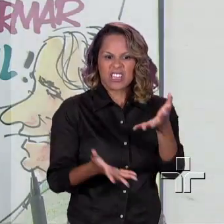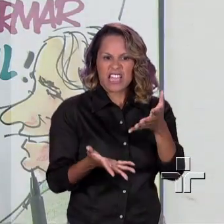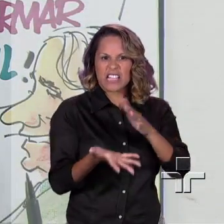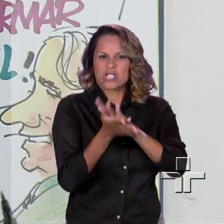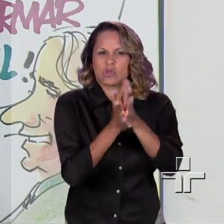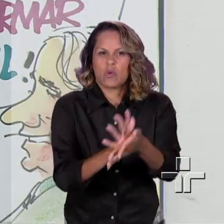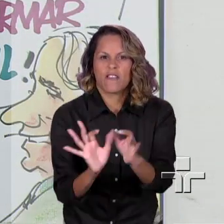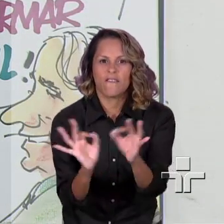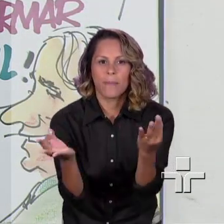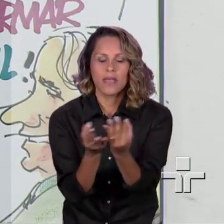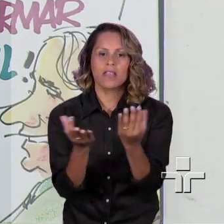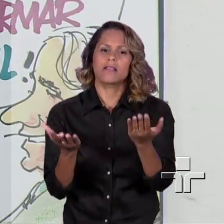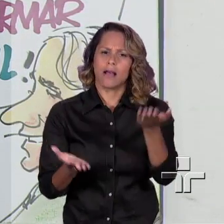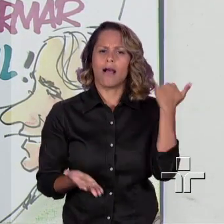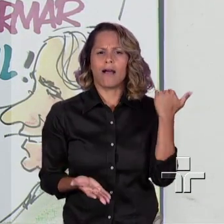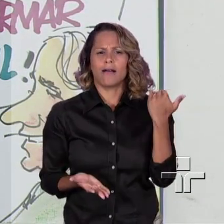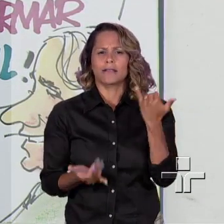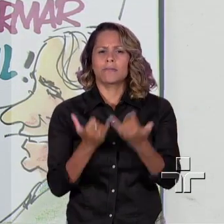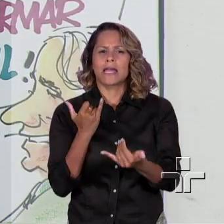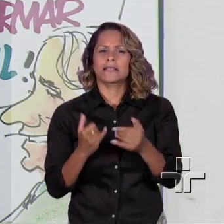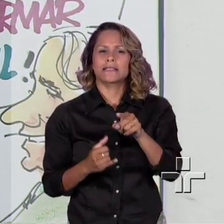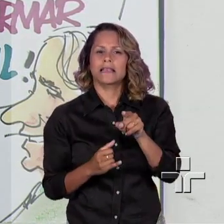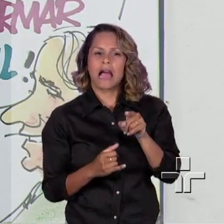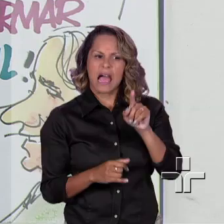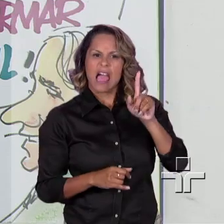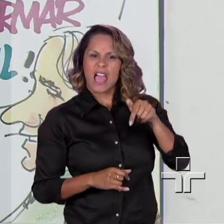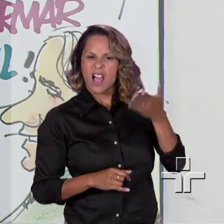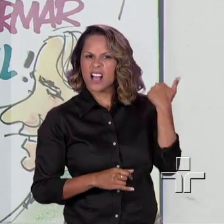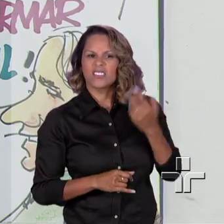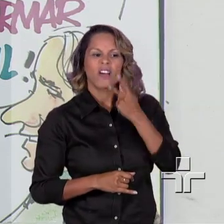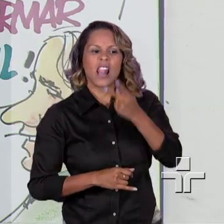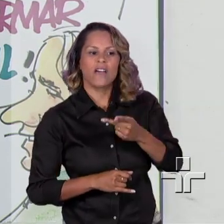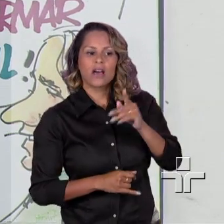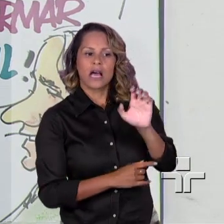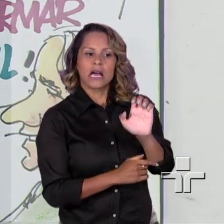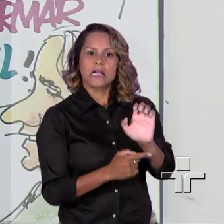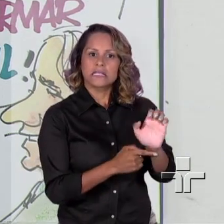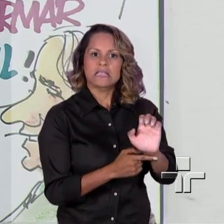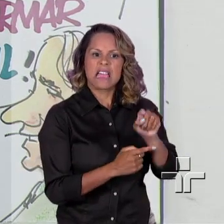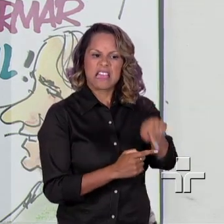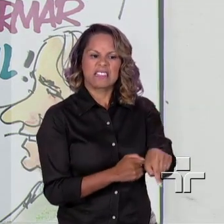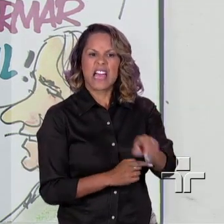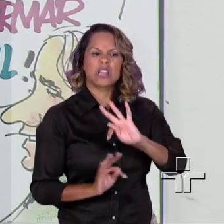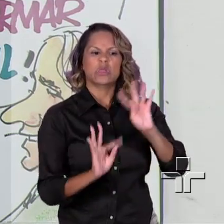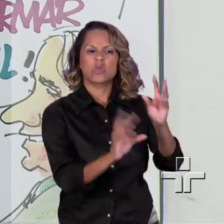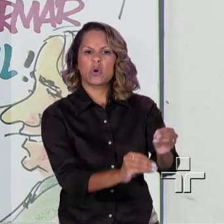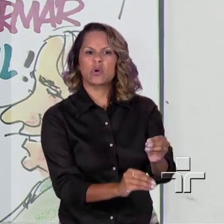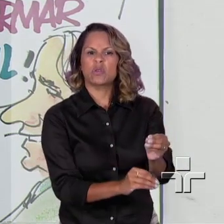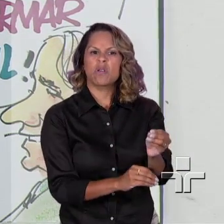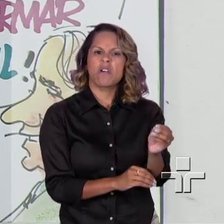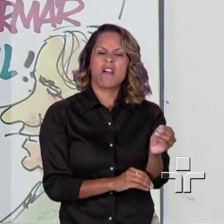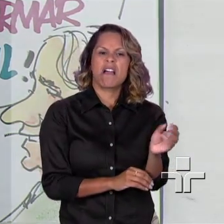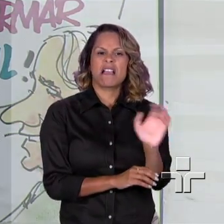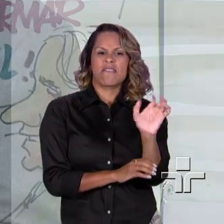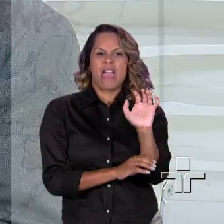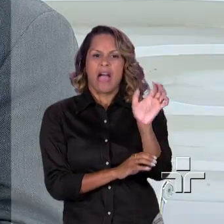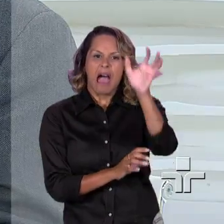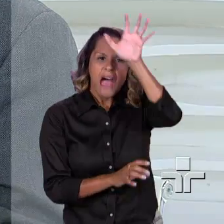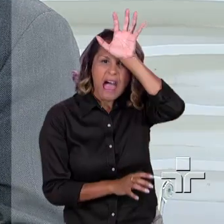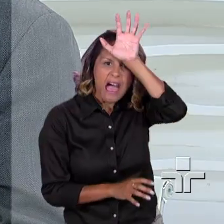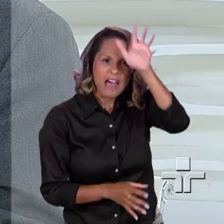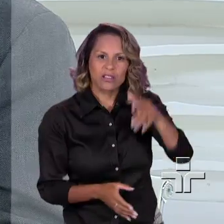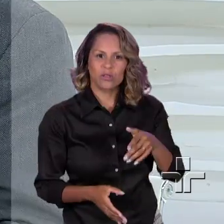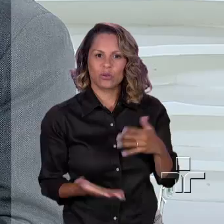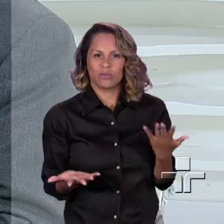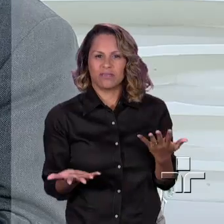direita dizia que a esquerda era um bando de viados, e drogaditas, e perversos e tudo demais. Então,